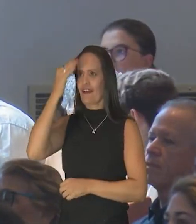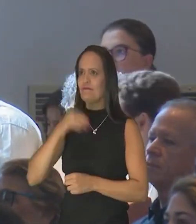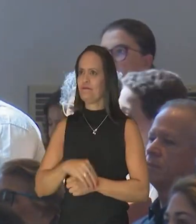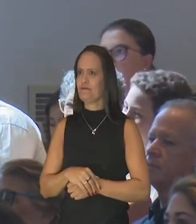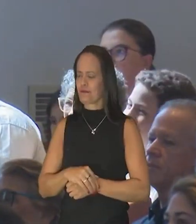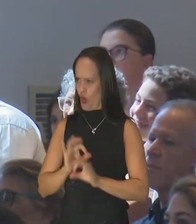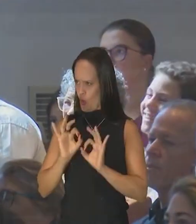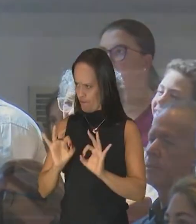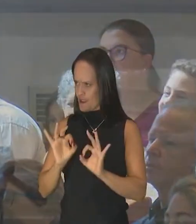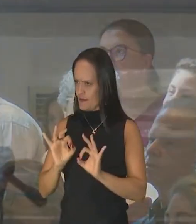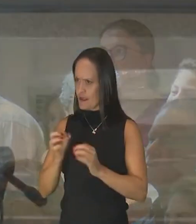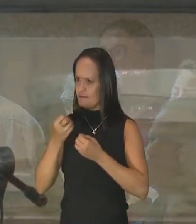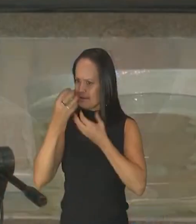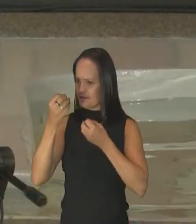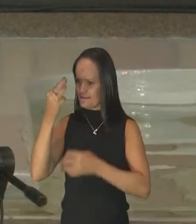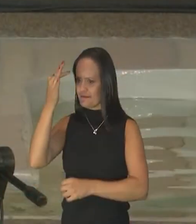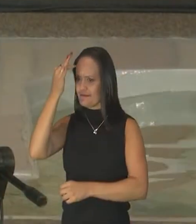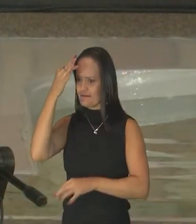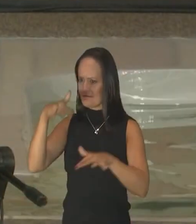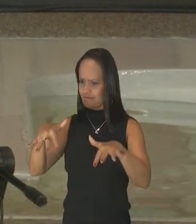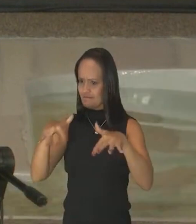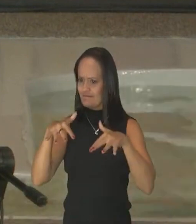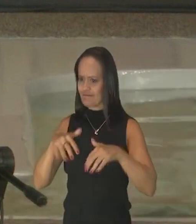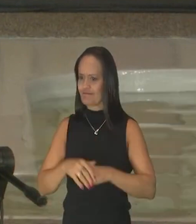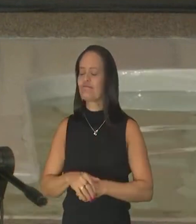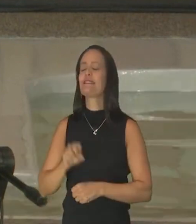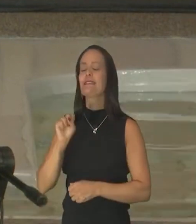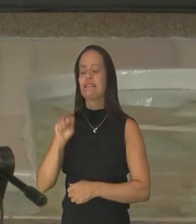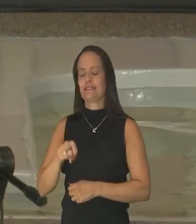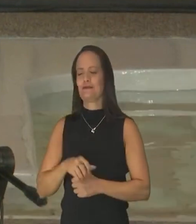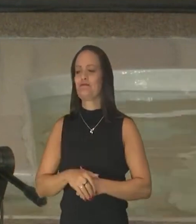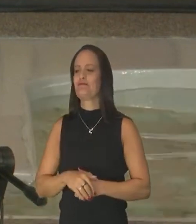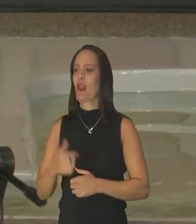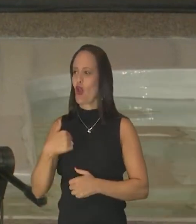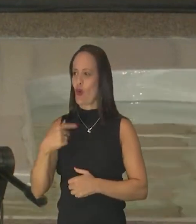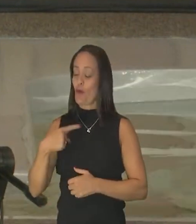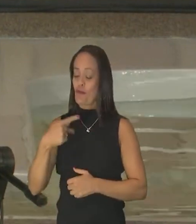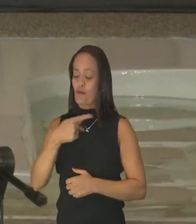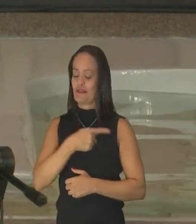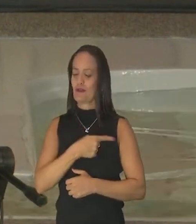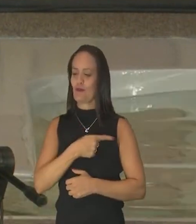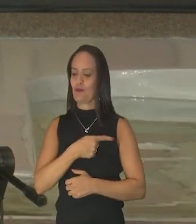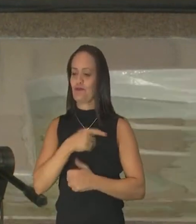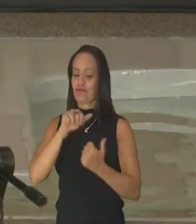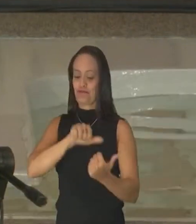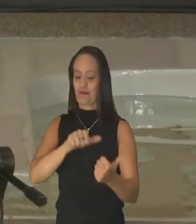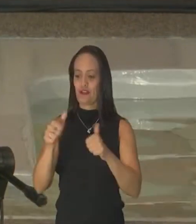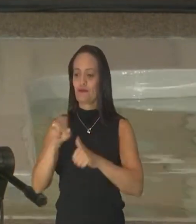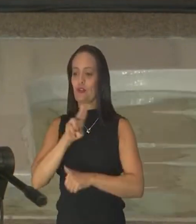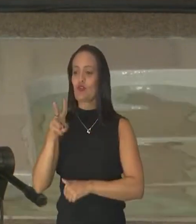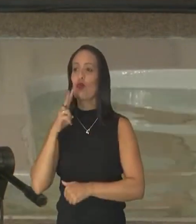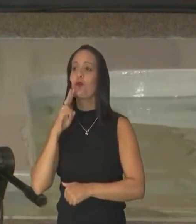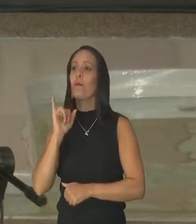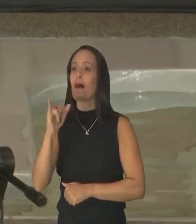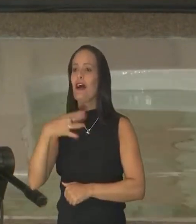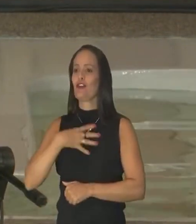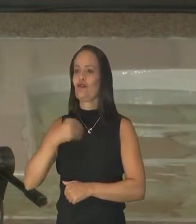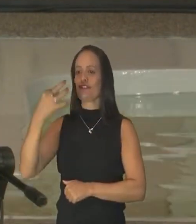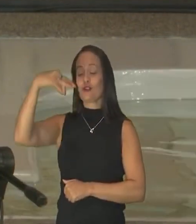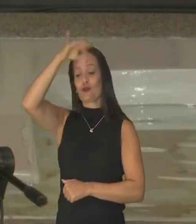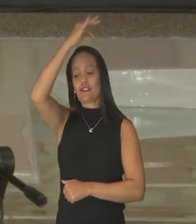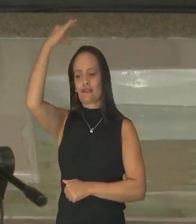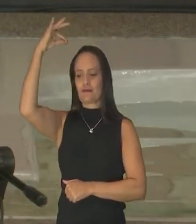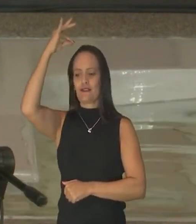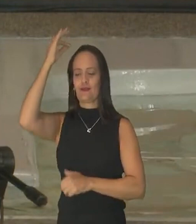Thalita, você confirma a sua pública profissão de fé? Sim. Como ministro do Evangelho, eu a batizo em nome do Pai, do Filho e